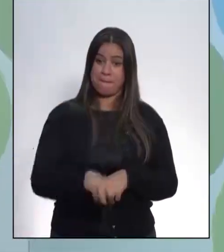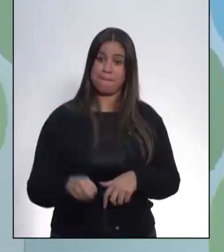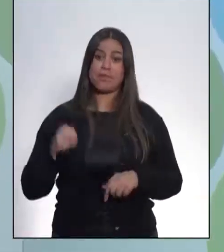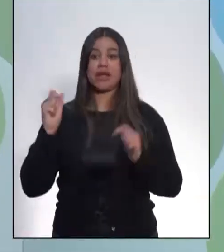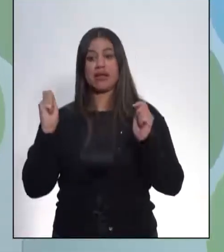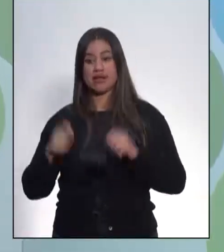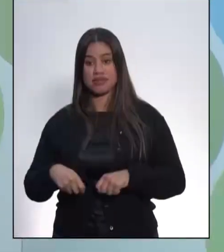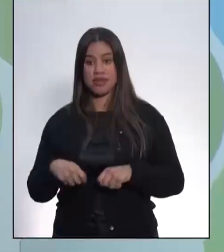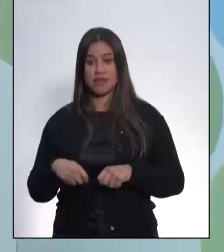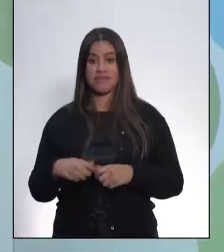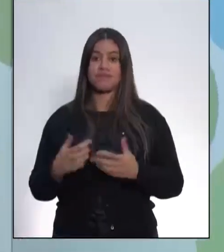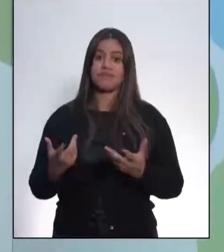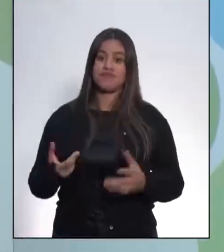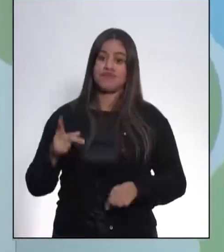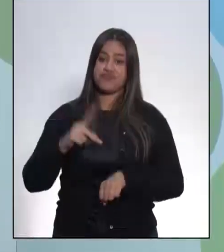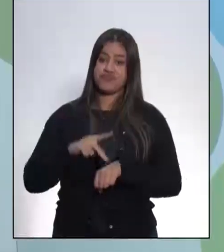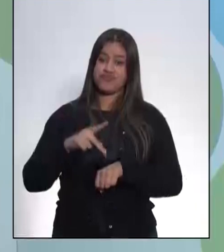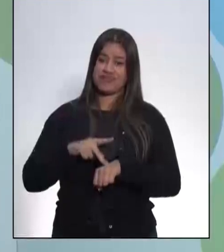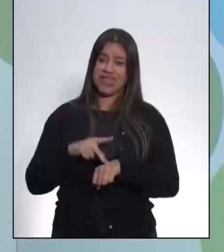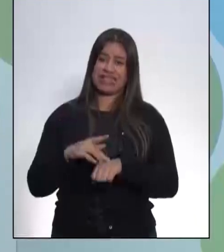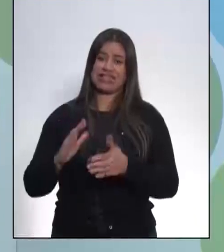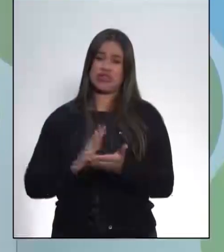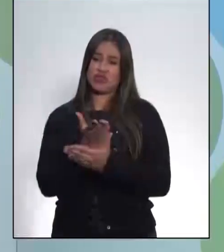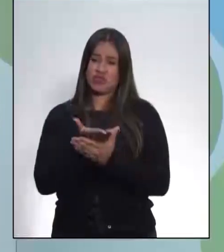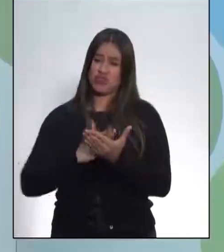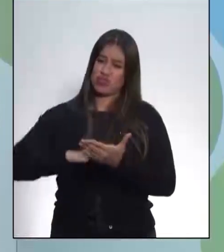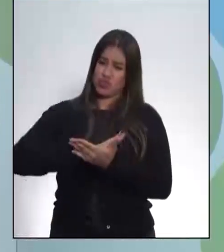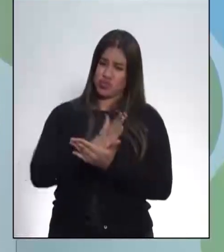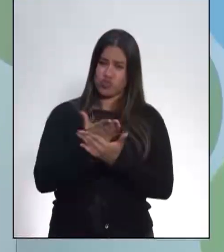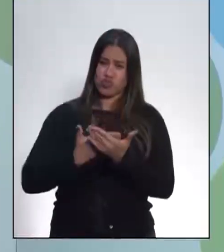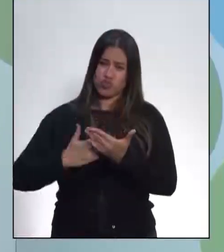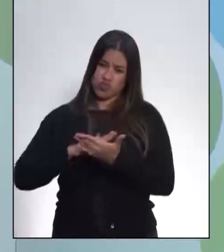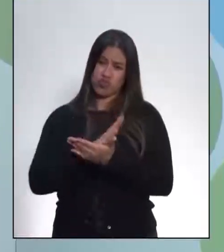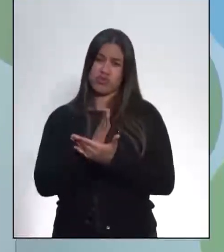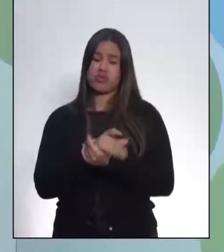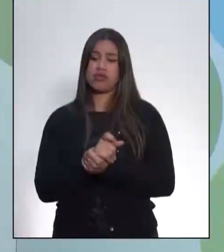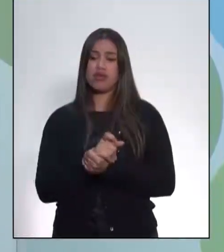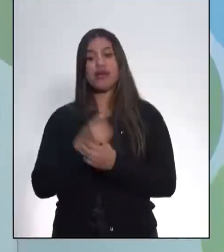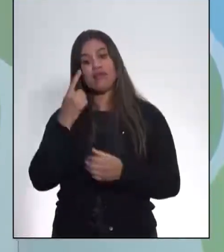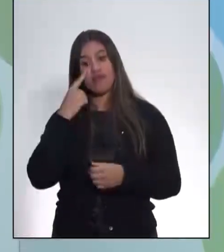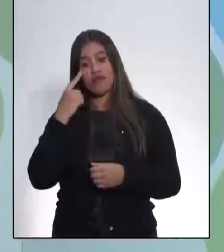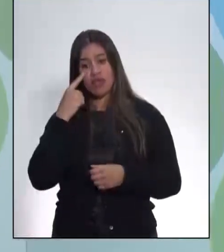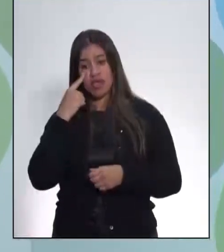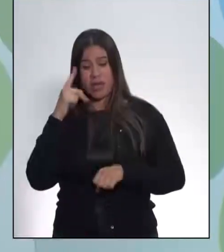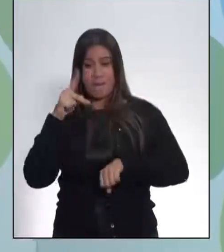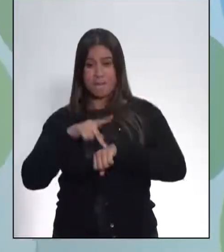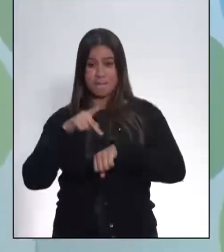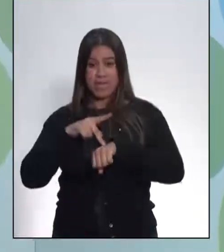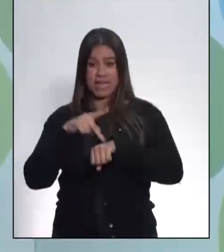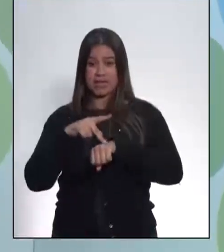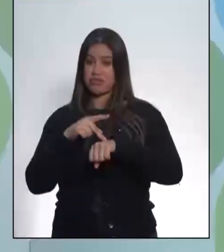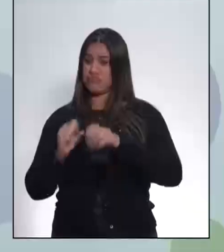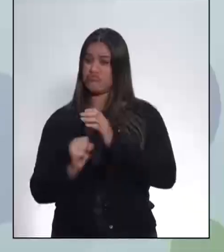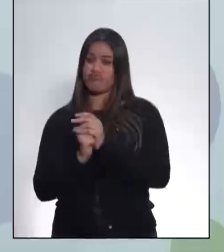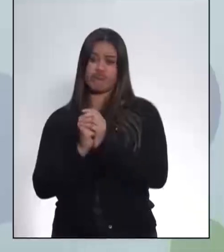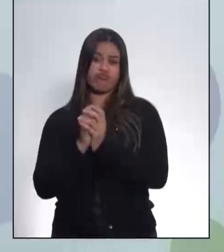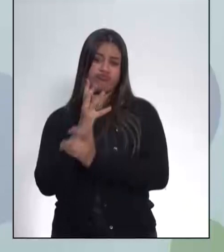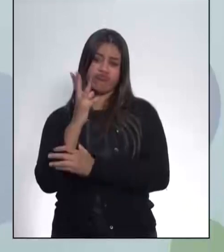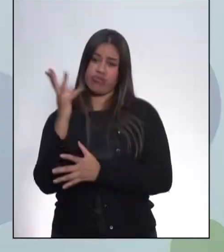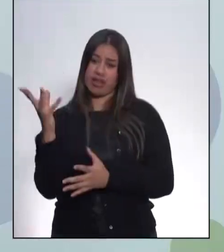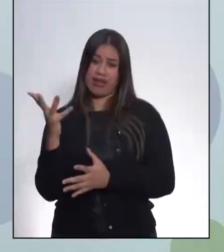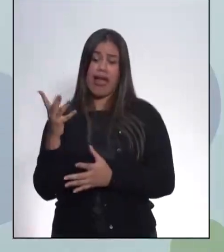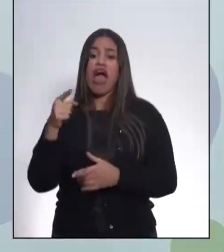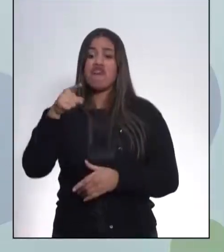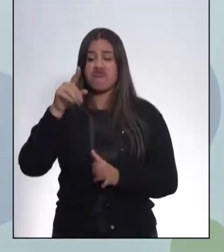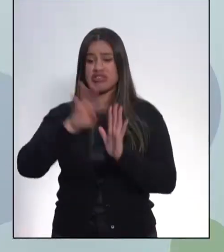Pedra é intransponível, pedra é incômoda. Olha quantas coisas vêm juntas. Você, às vezes, vai mal na interpretação de texto porque dá uma certa